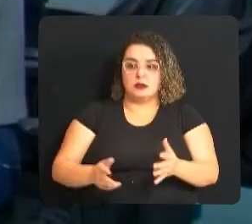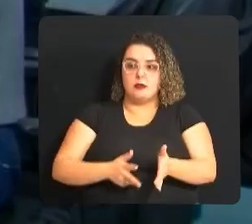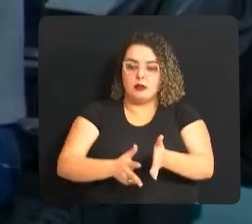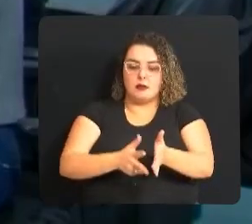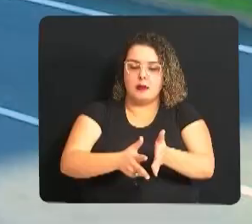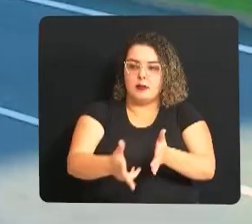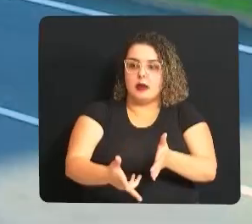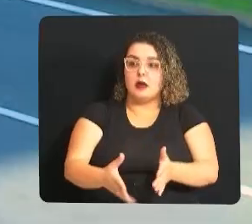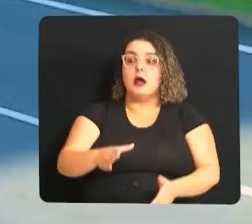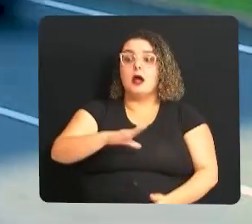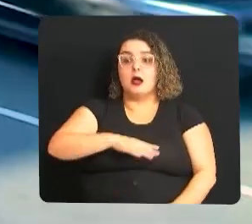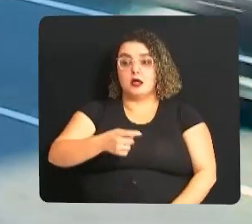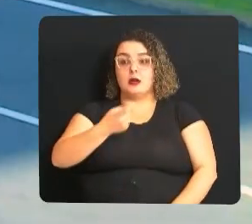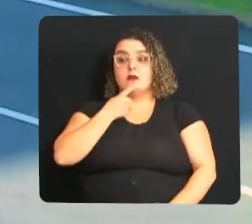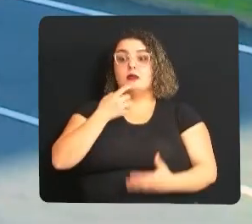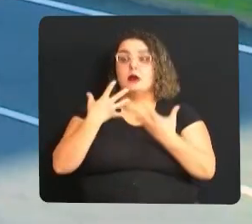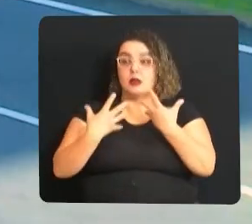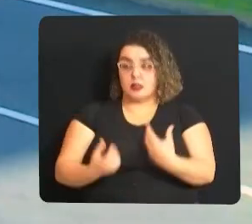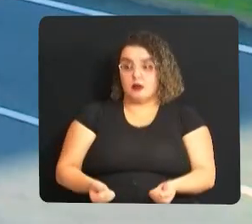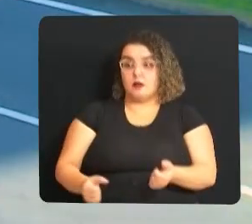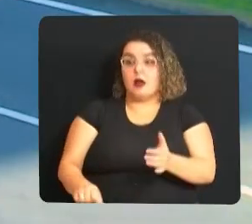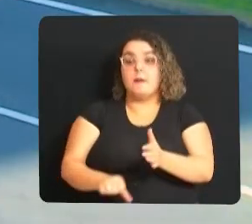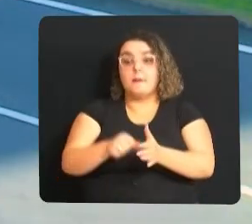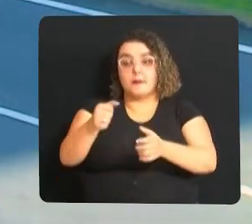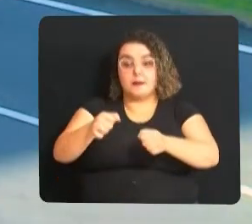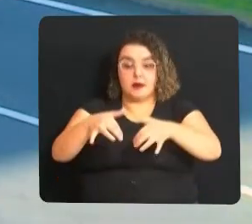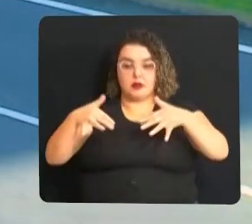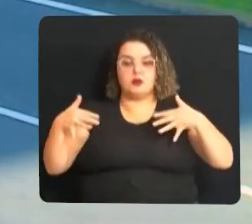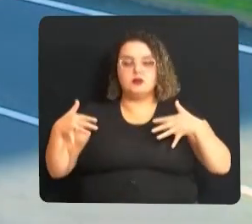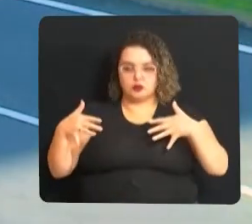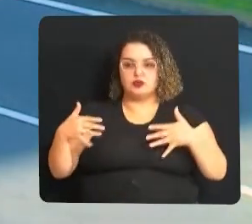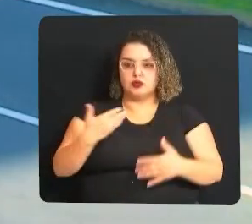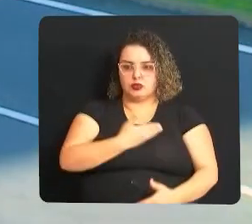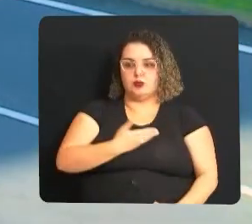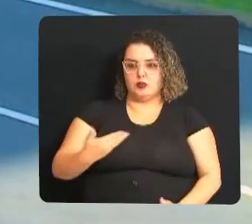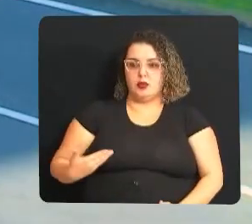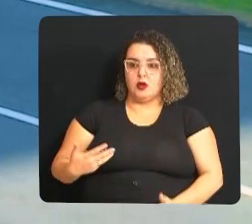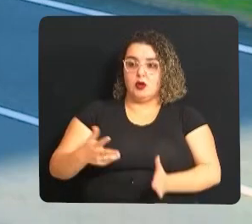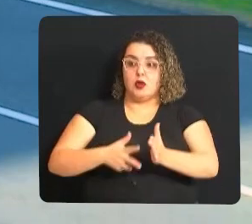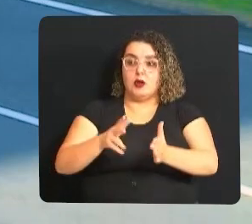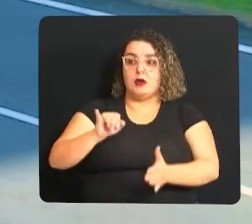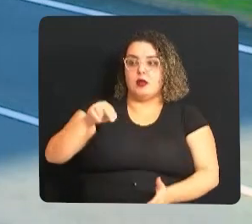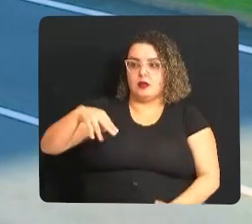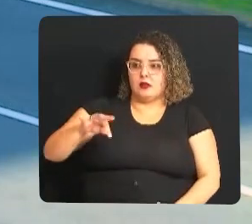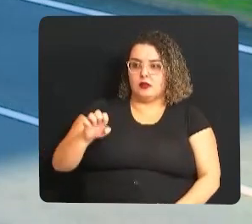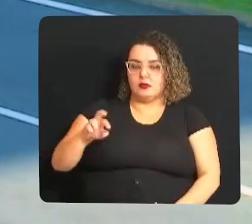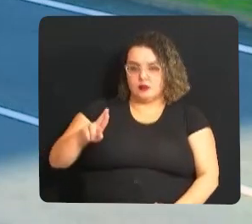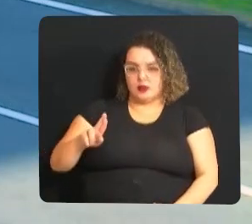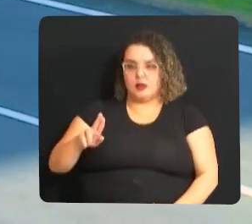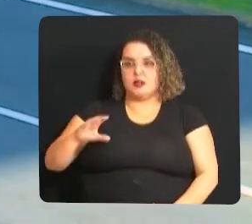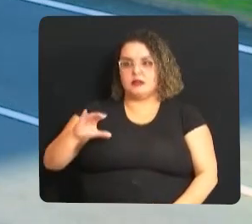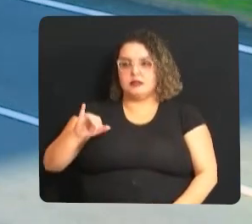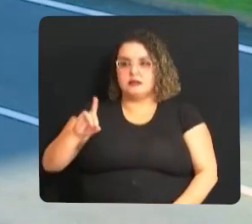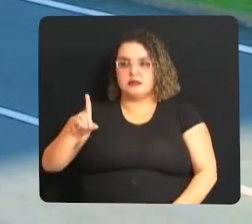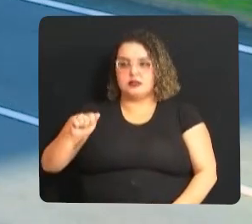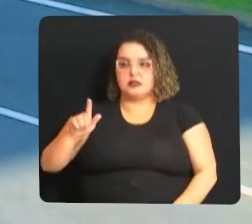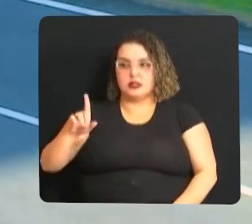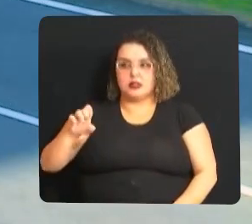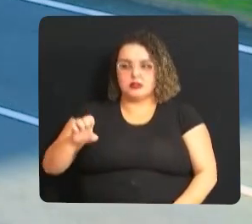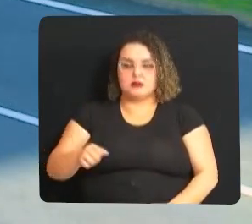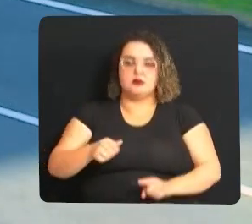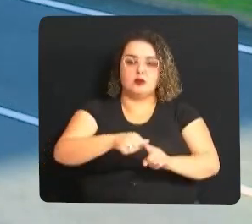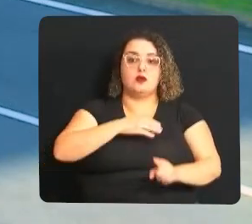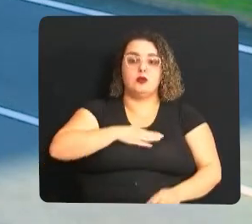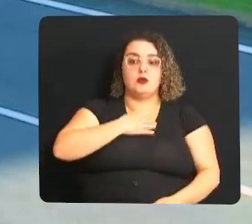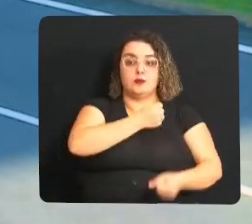linhas férreas. Campinas recebeu a primeira audiência pública sobre o projeto do trem Intercidades em agosto do ano passado.